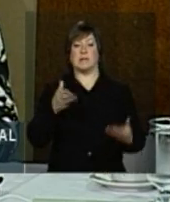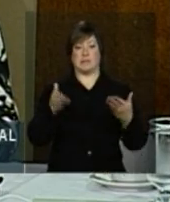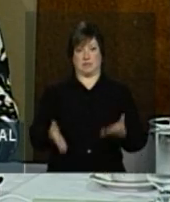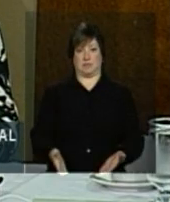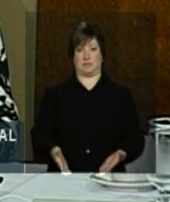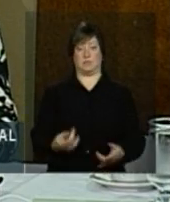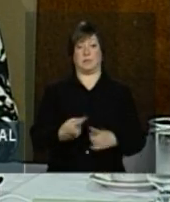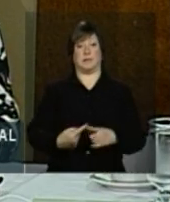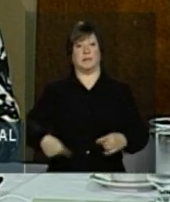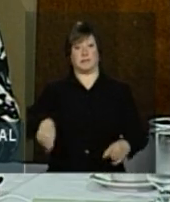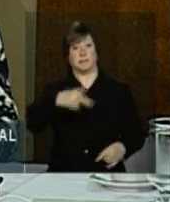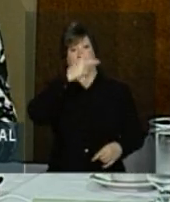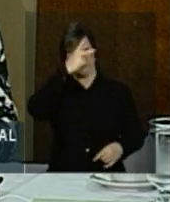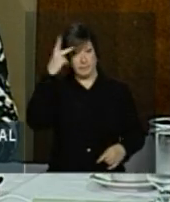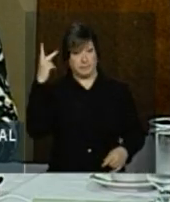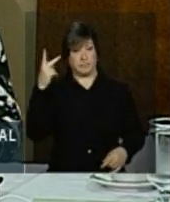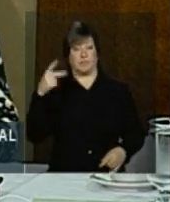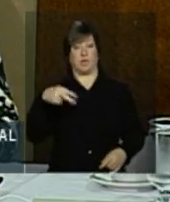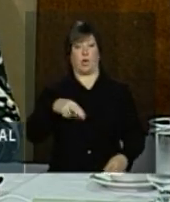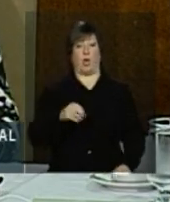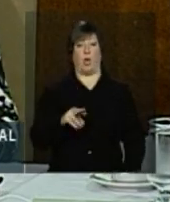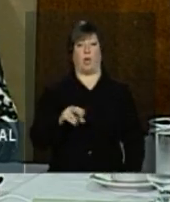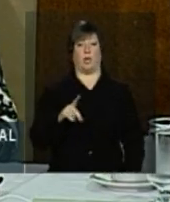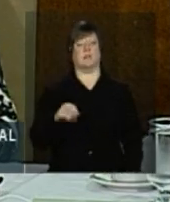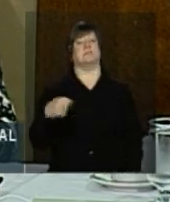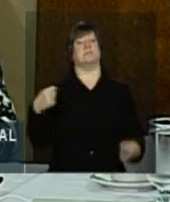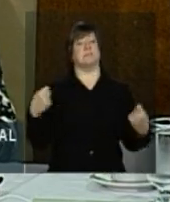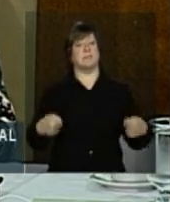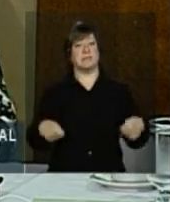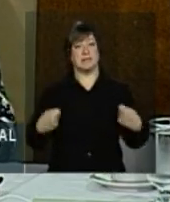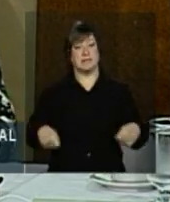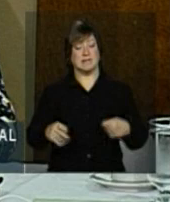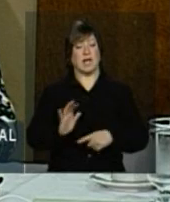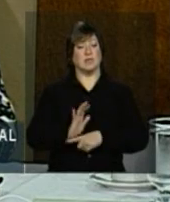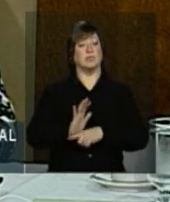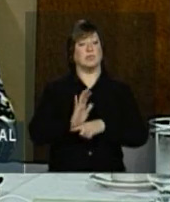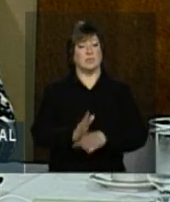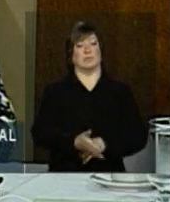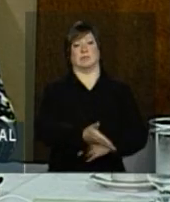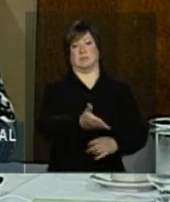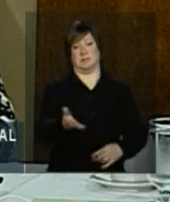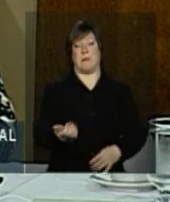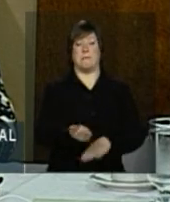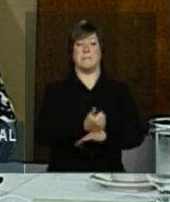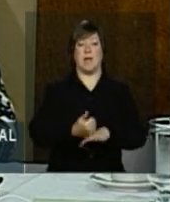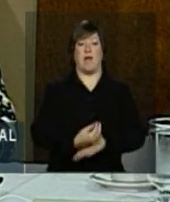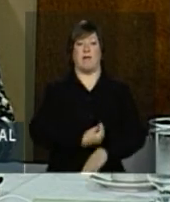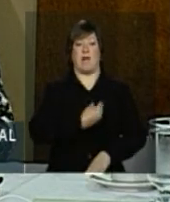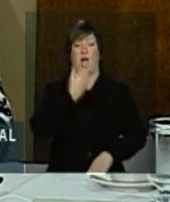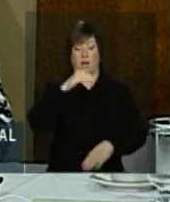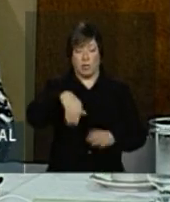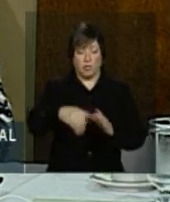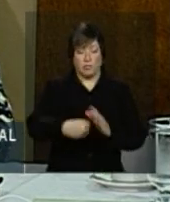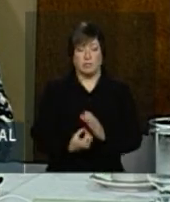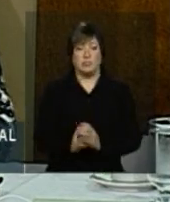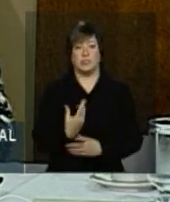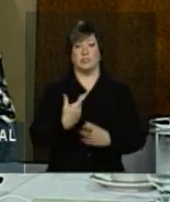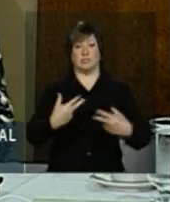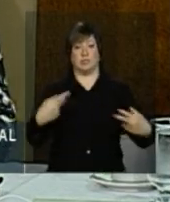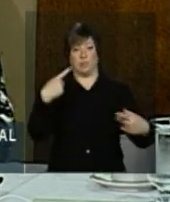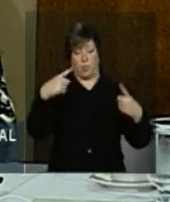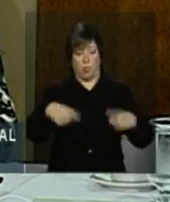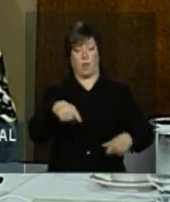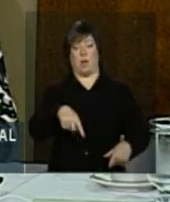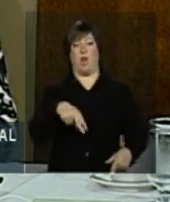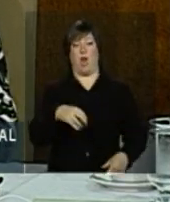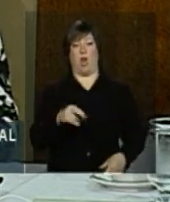que essa população no nordeste ela tem que ser apoiada para que a gente melhore a condição de produção no Nordeste e possa a